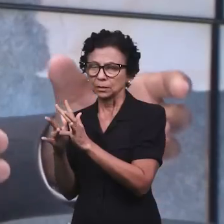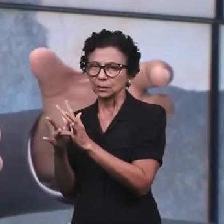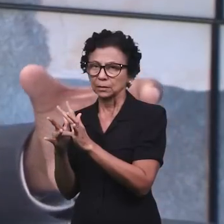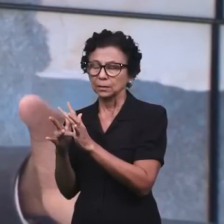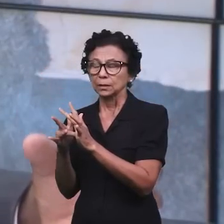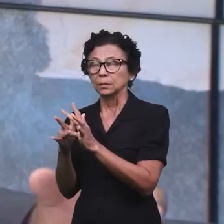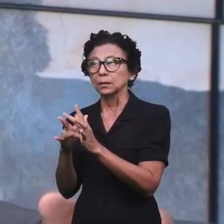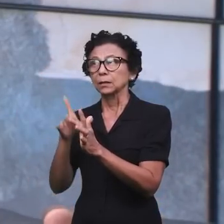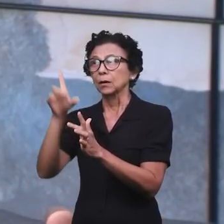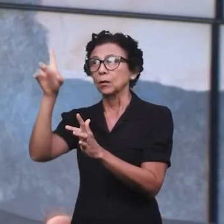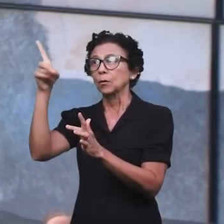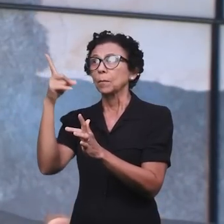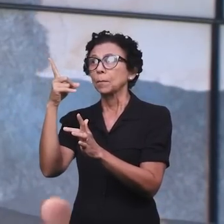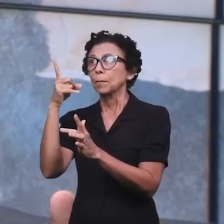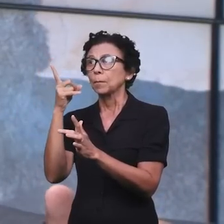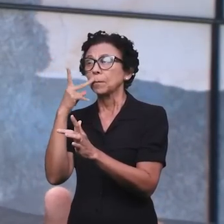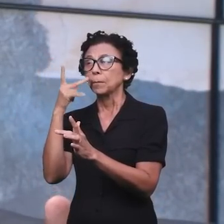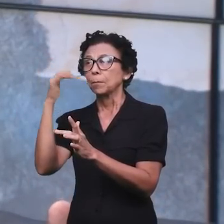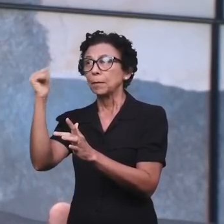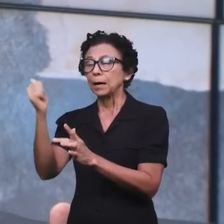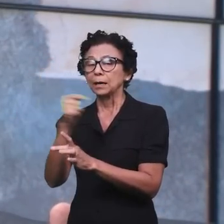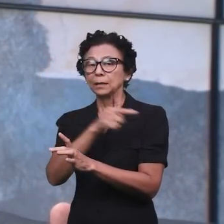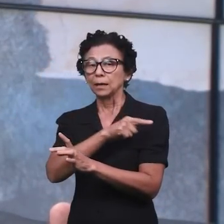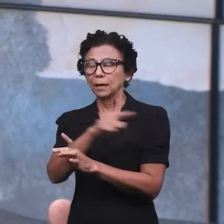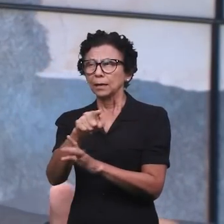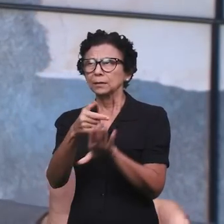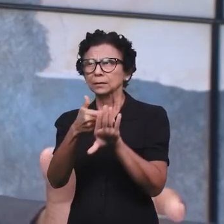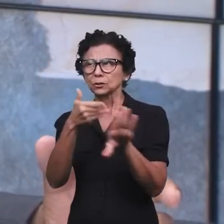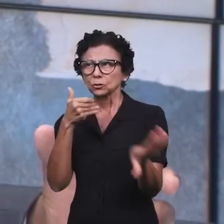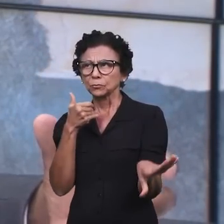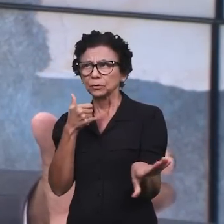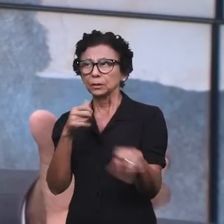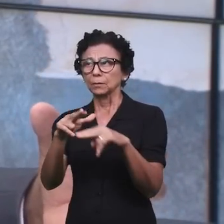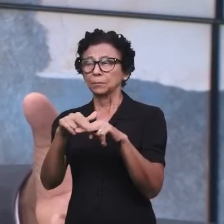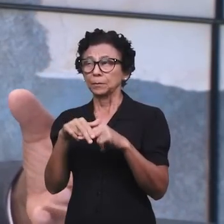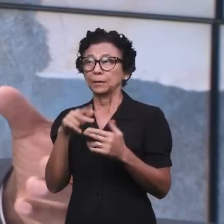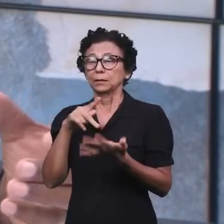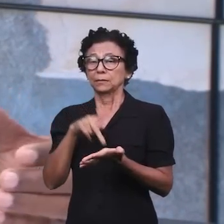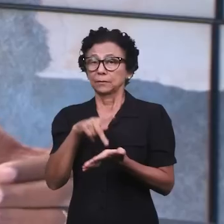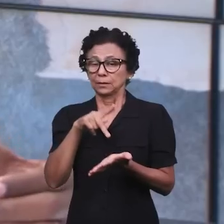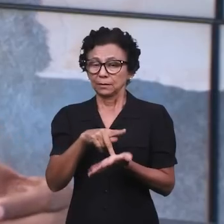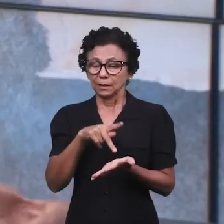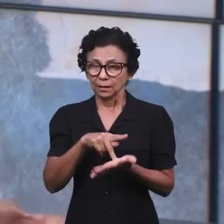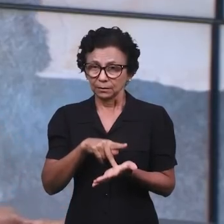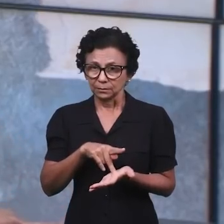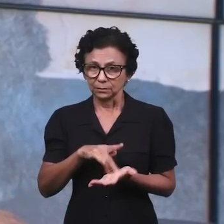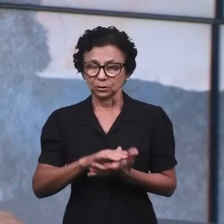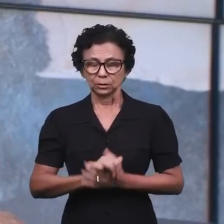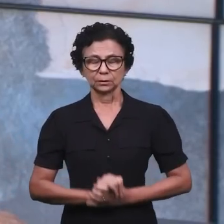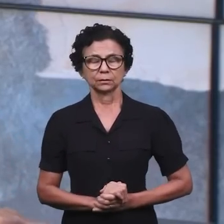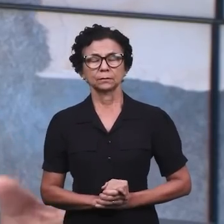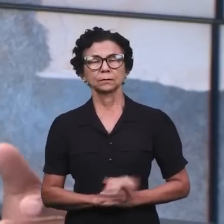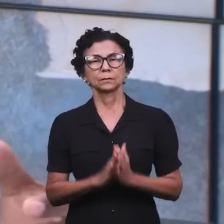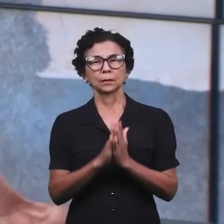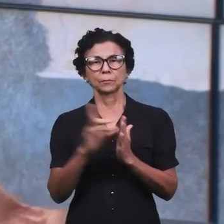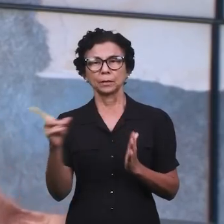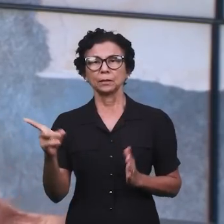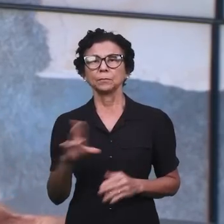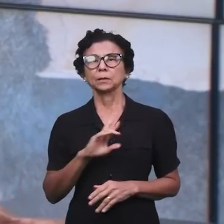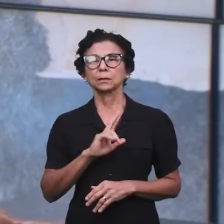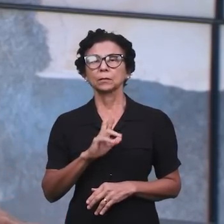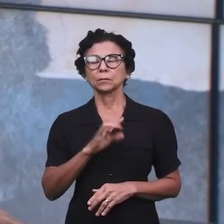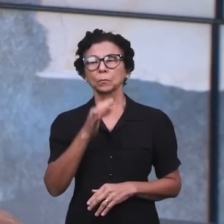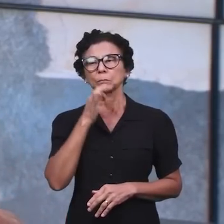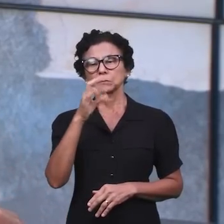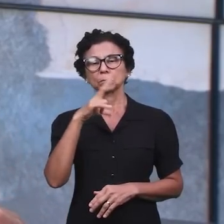a palavra de Deus é a verdade. Não é uma opinião pessoal do pastor Walter